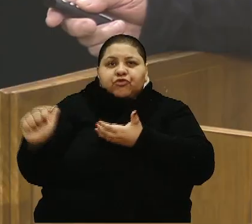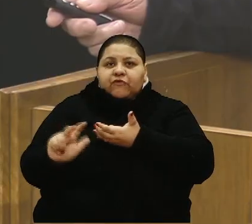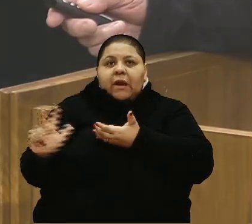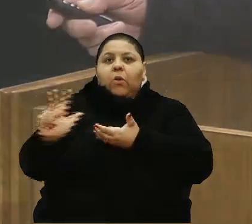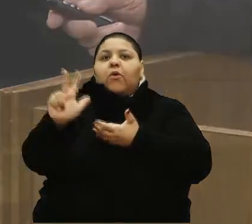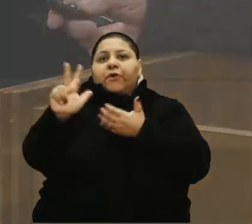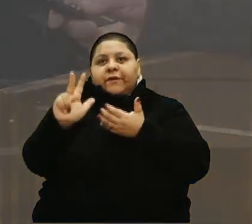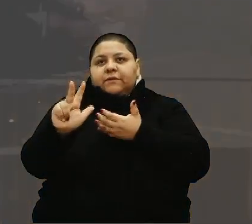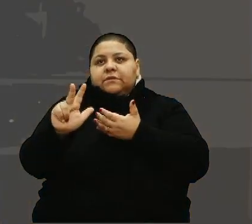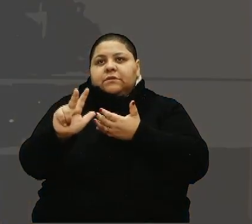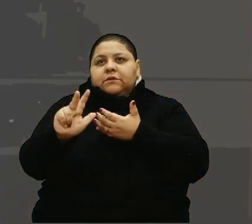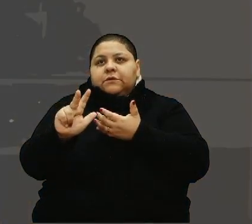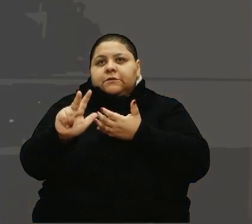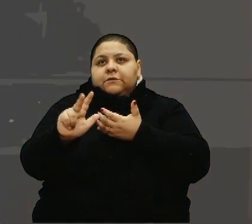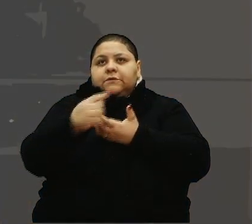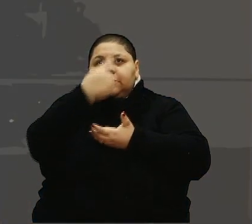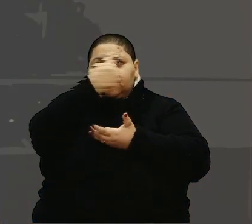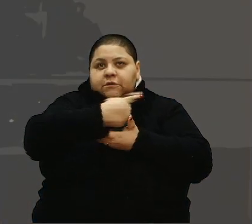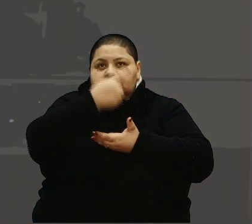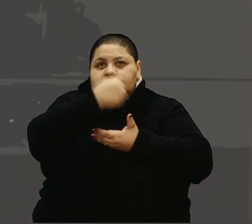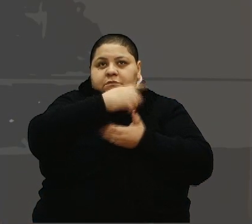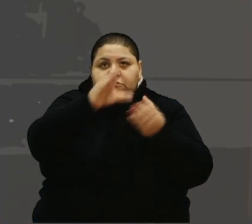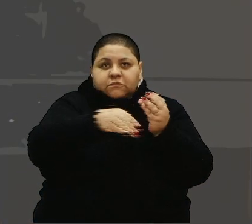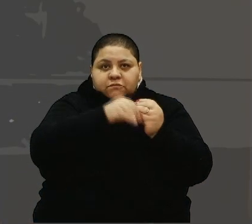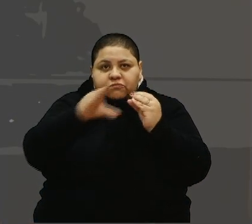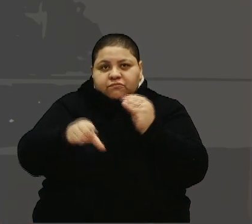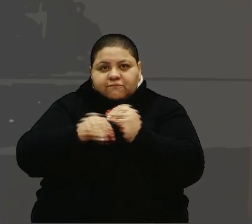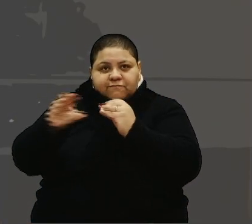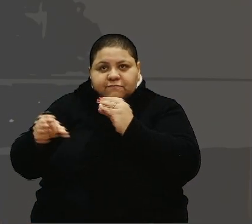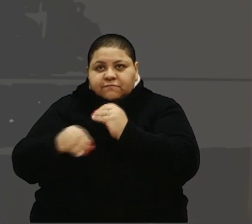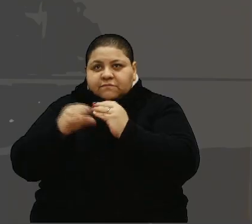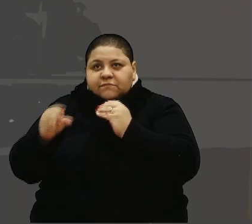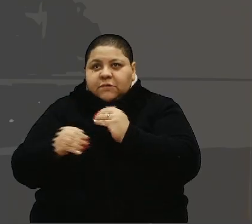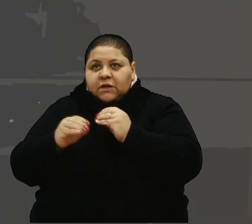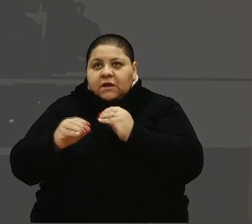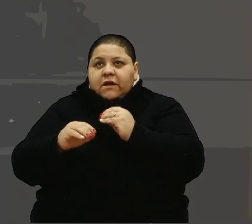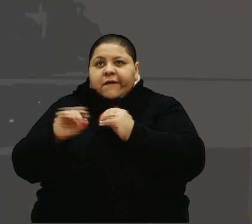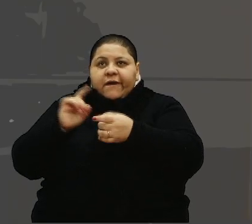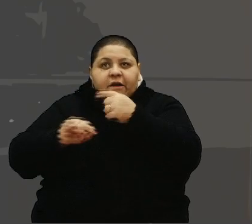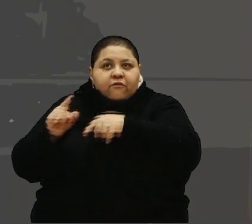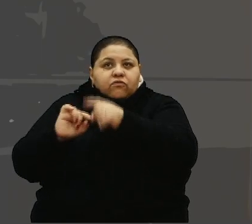valores, etc. A composição, né? Para a revolução.